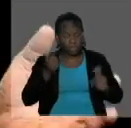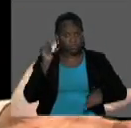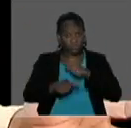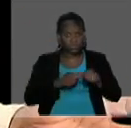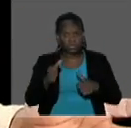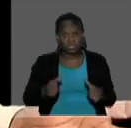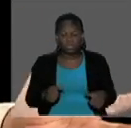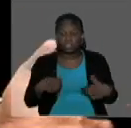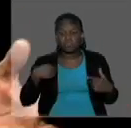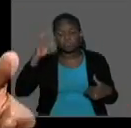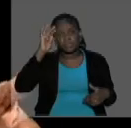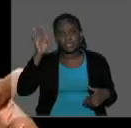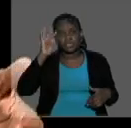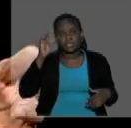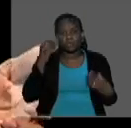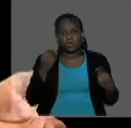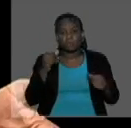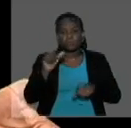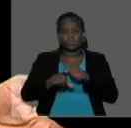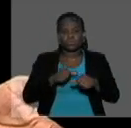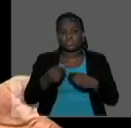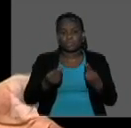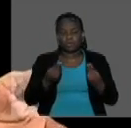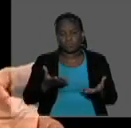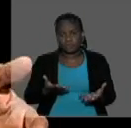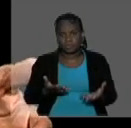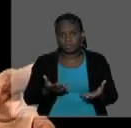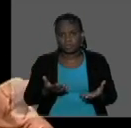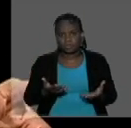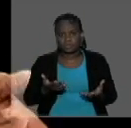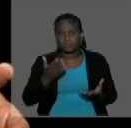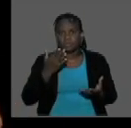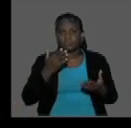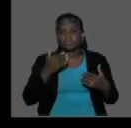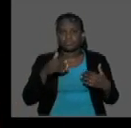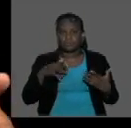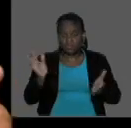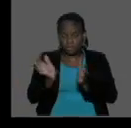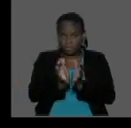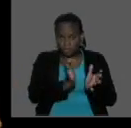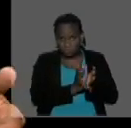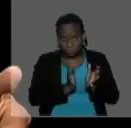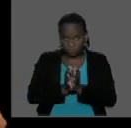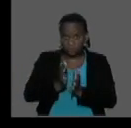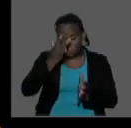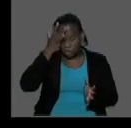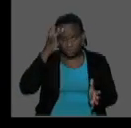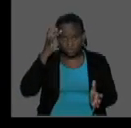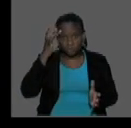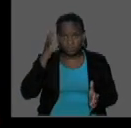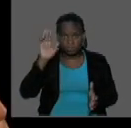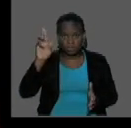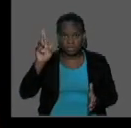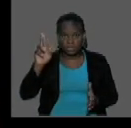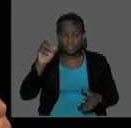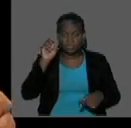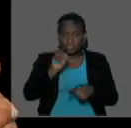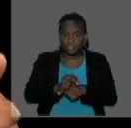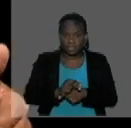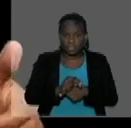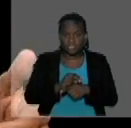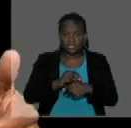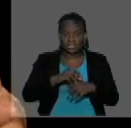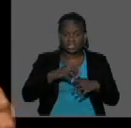e aí eu fico pensando, como é que você reverte isso? Os IAOs, né, as pessoas que entram para